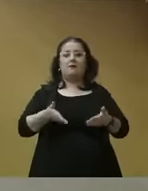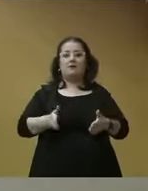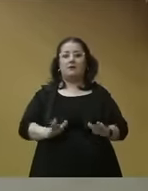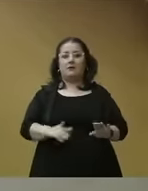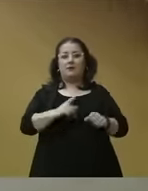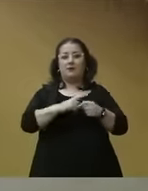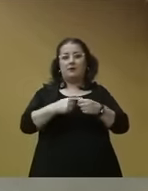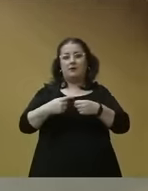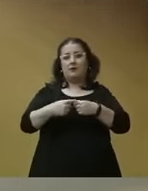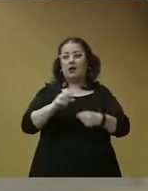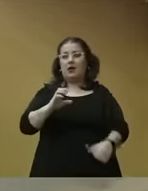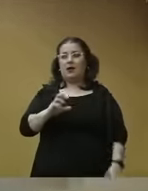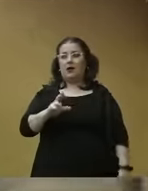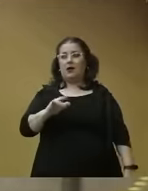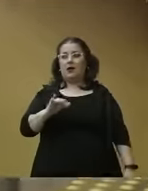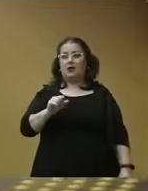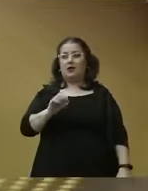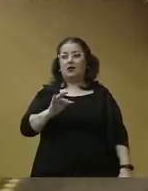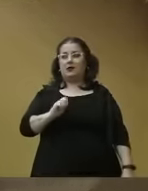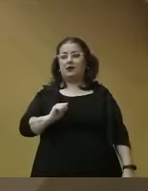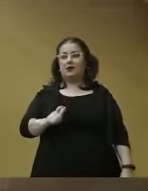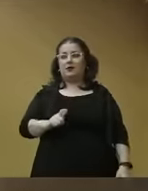de Cristal.